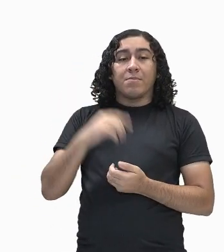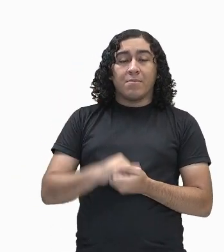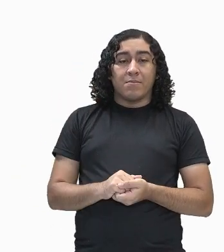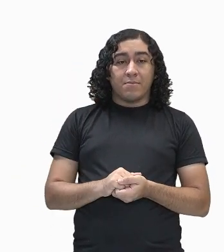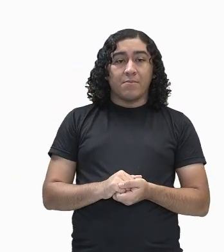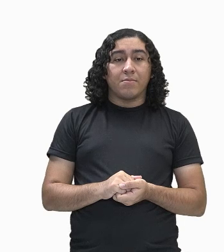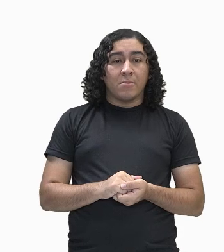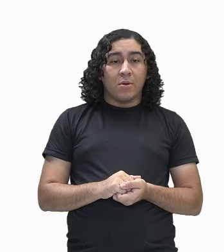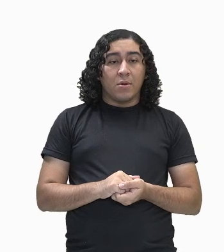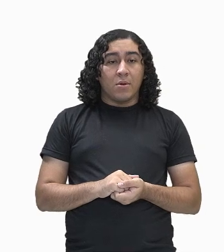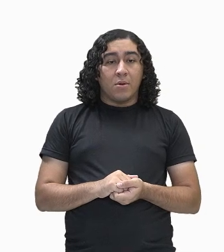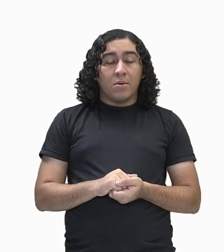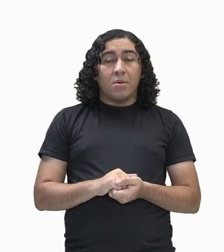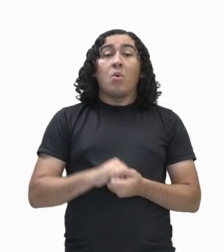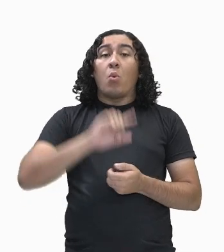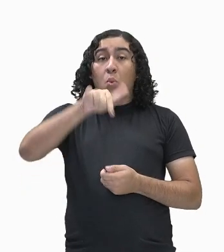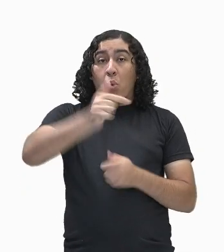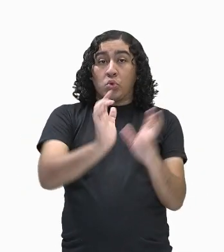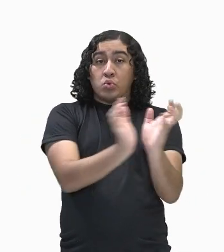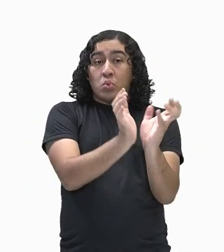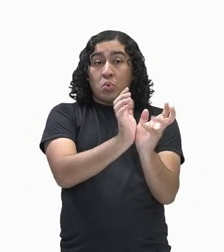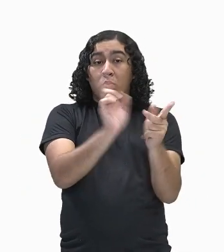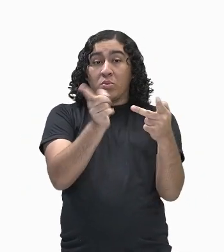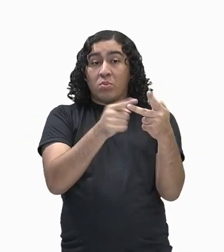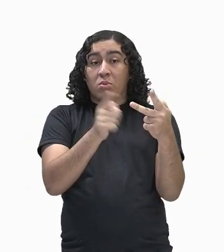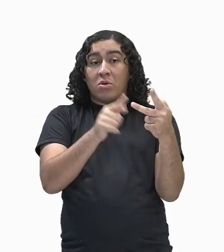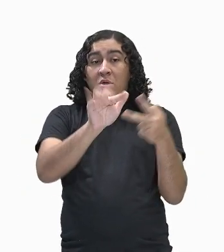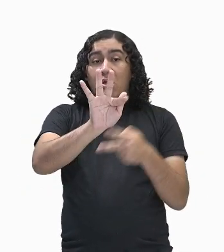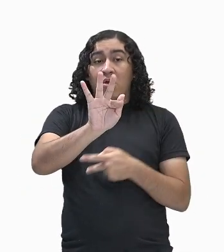e corvos. Nós temos também os